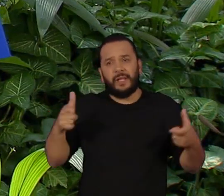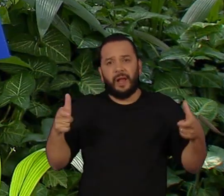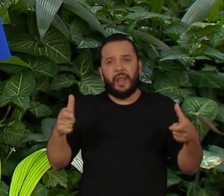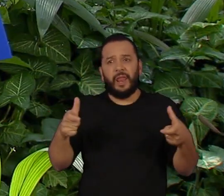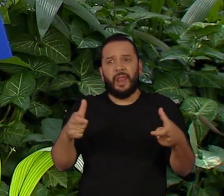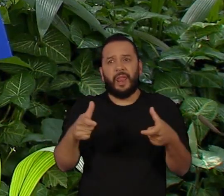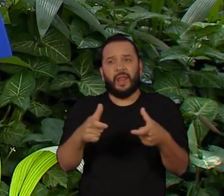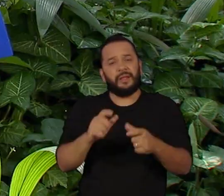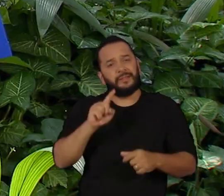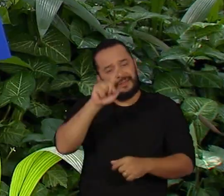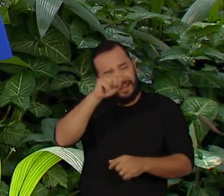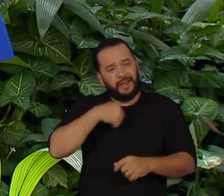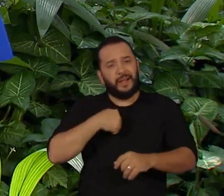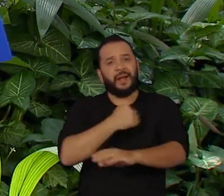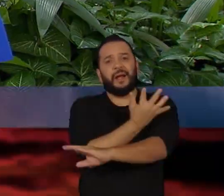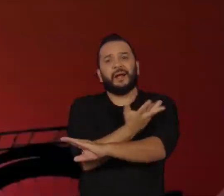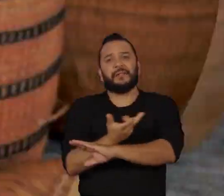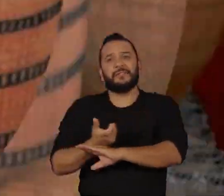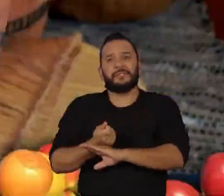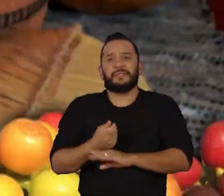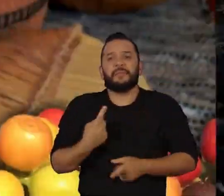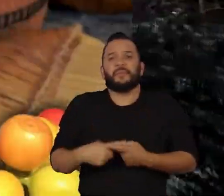na Caatinga. E veja também.